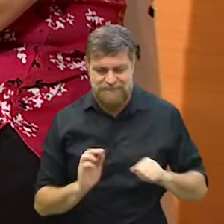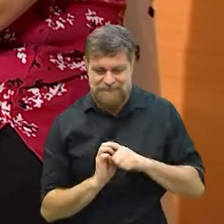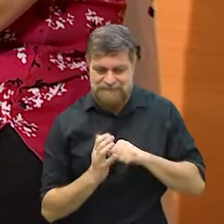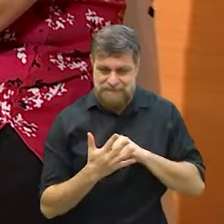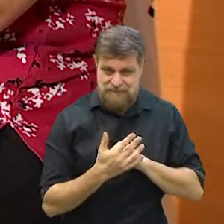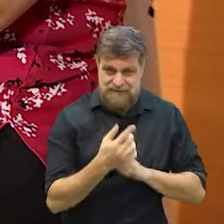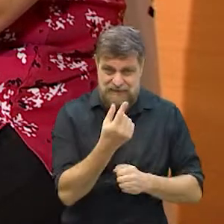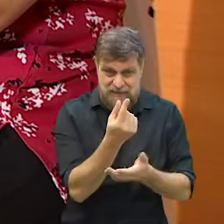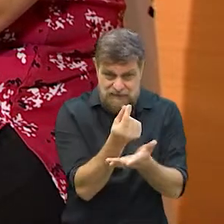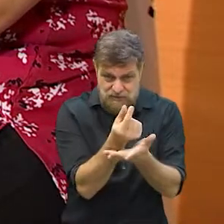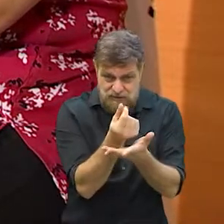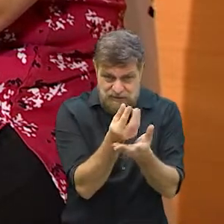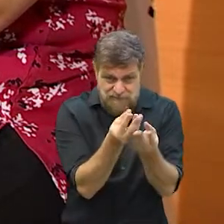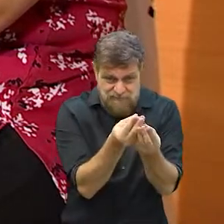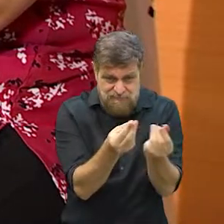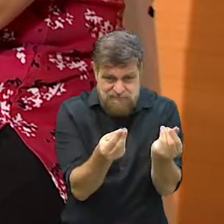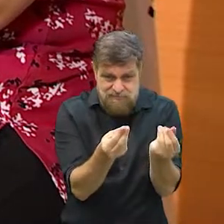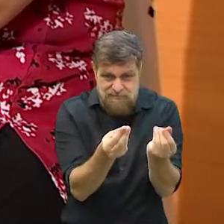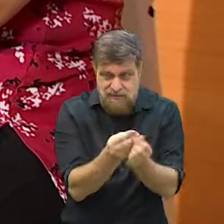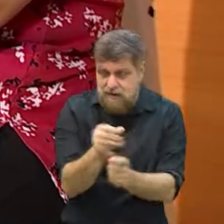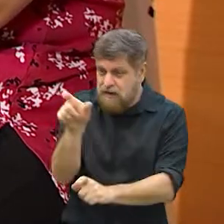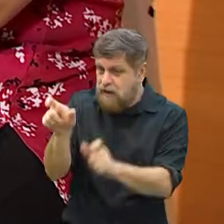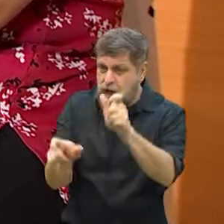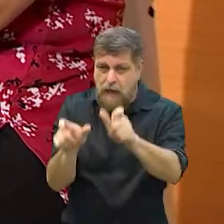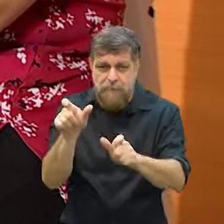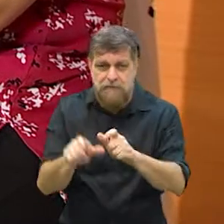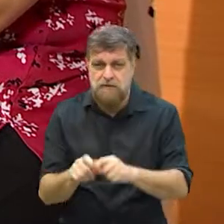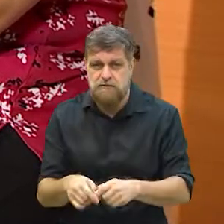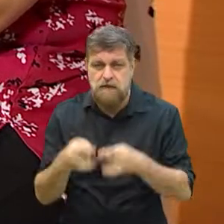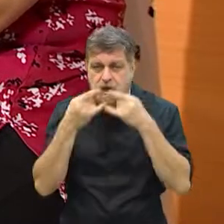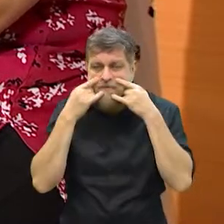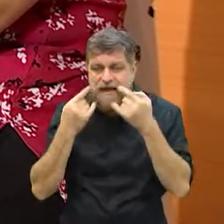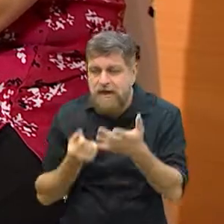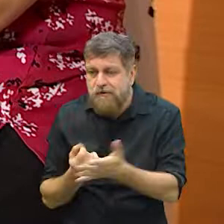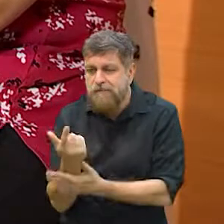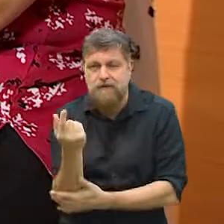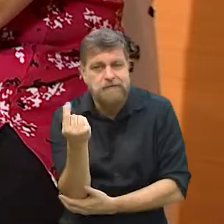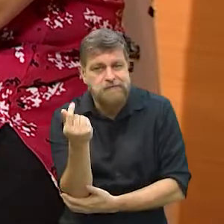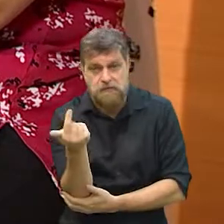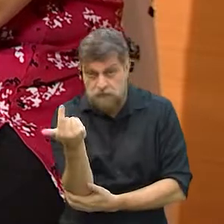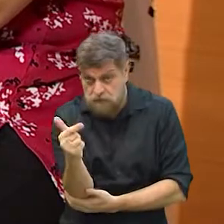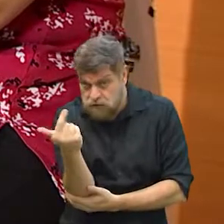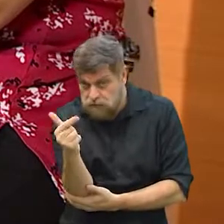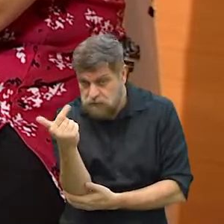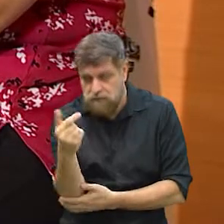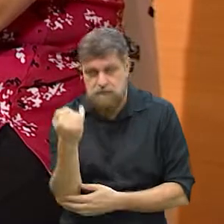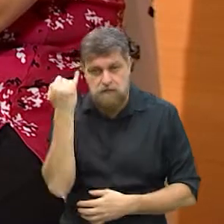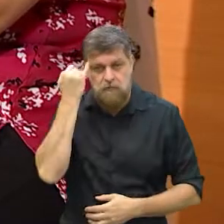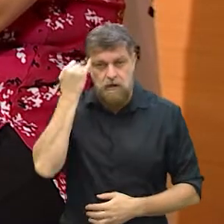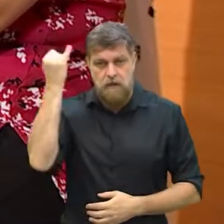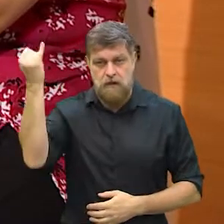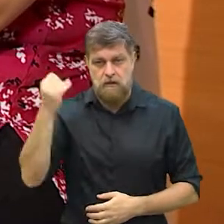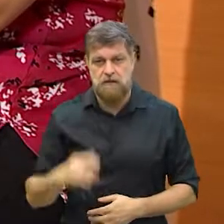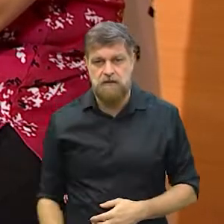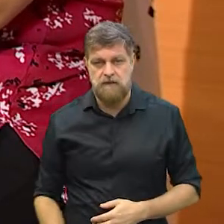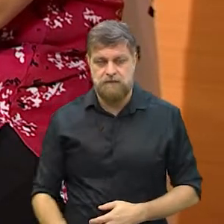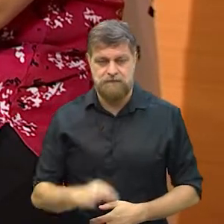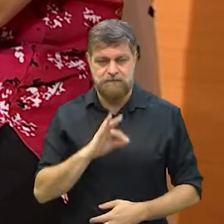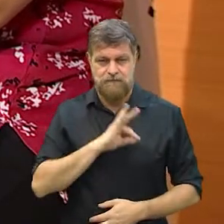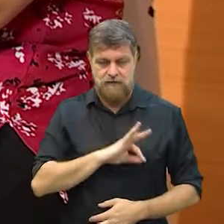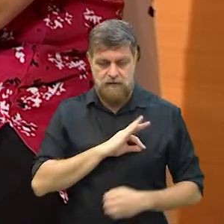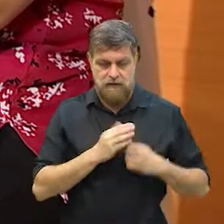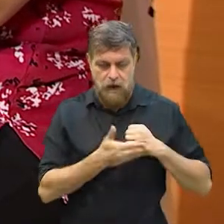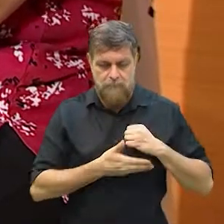provocou uma crise financeira aí, tem gente que não tem condições de comprar uma máscara. Por isso aí a ideia do programa